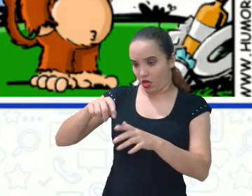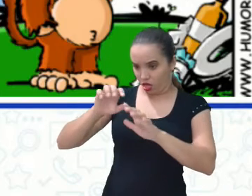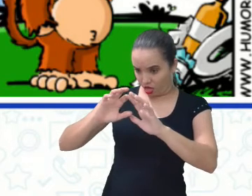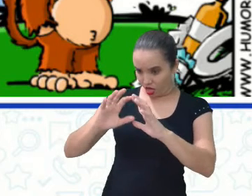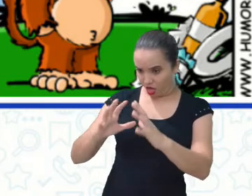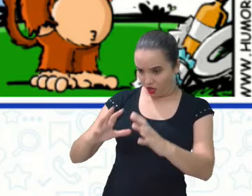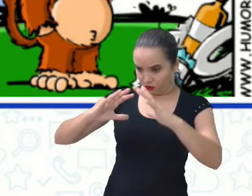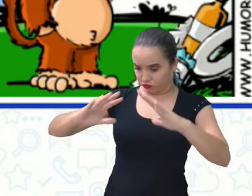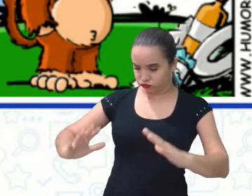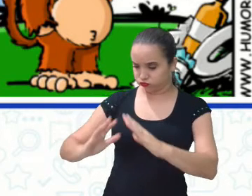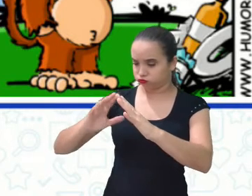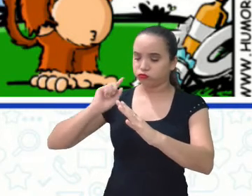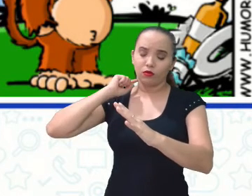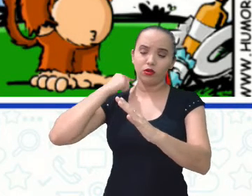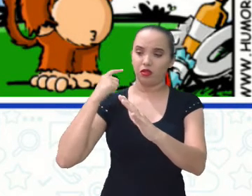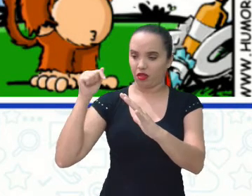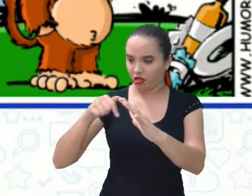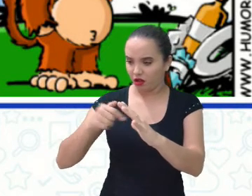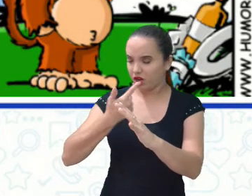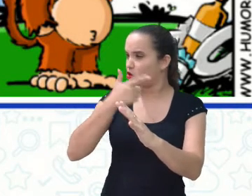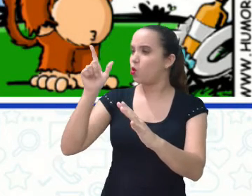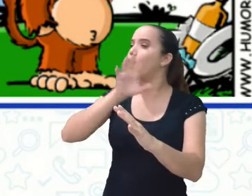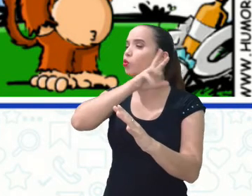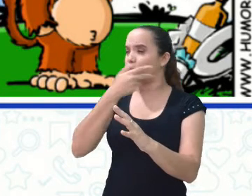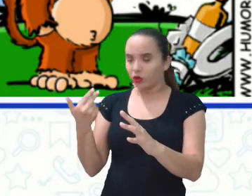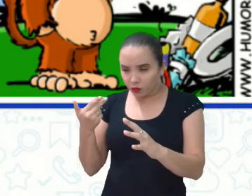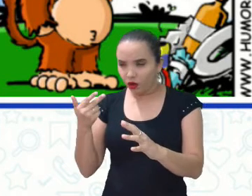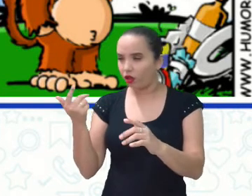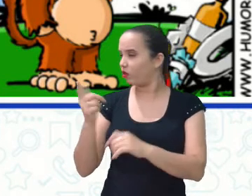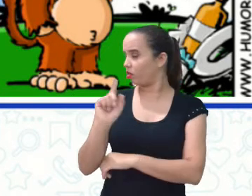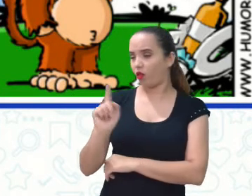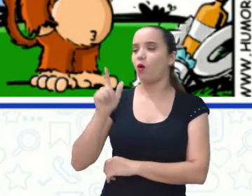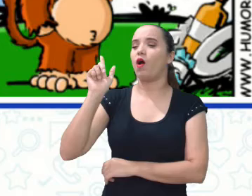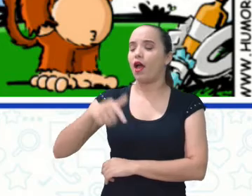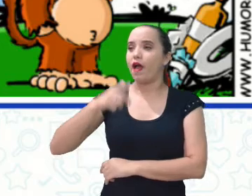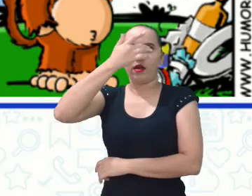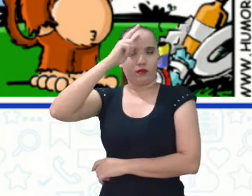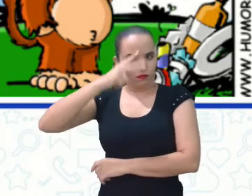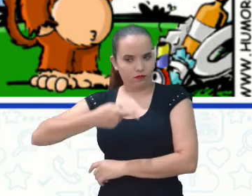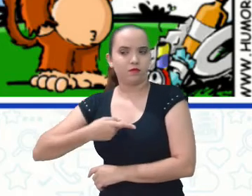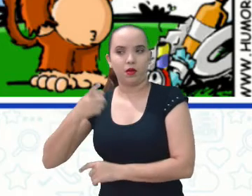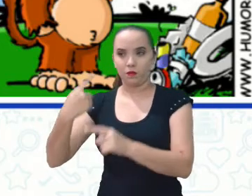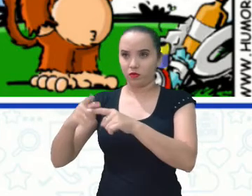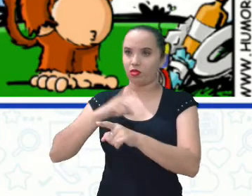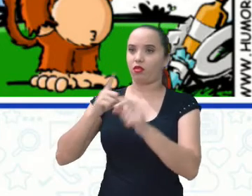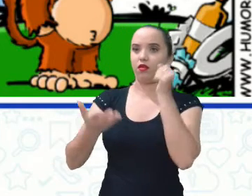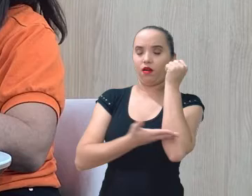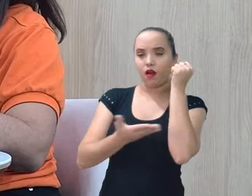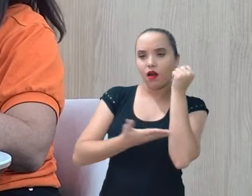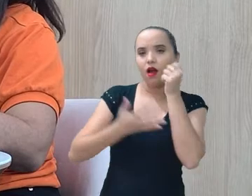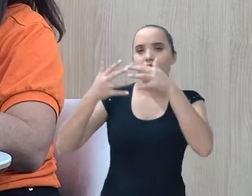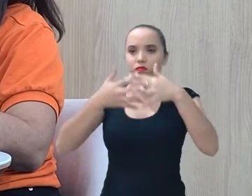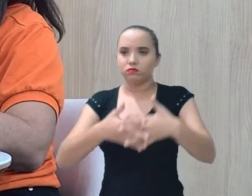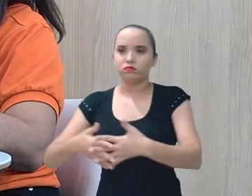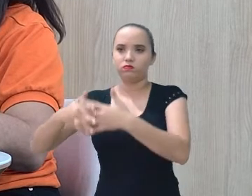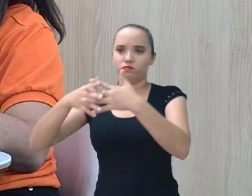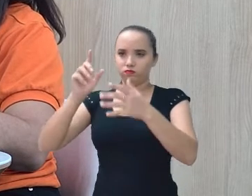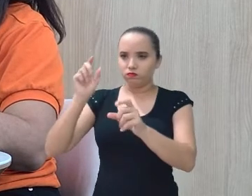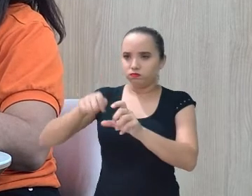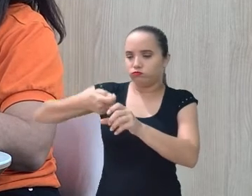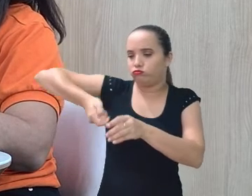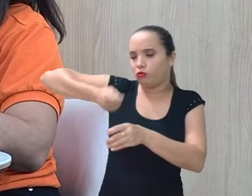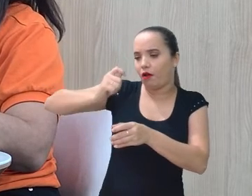tem latinha de refrigerante. Então, a gente sabe que esse lixo não é um lixo animal. Sim. Não é um lixo orgânico,